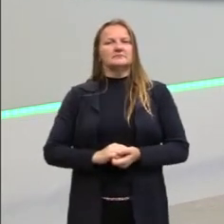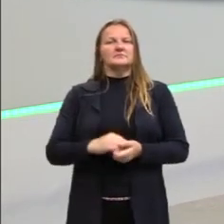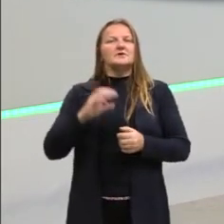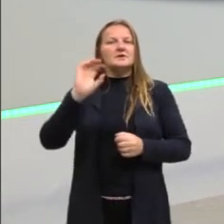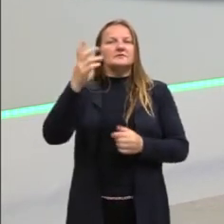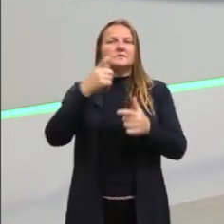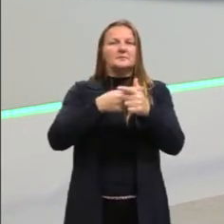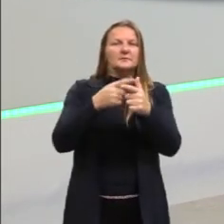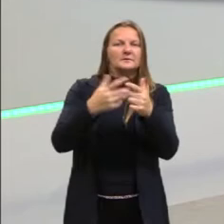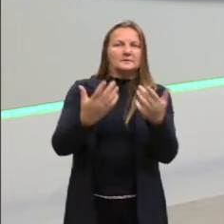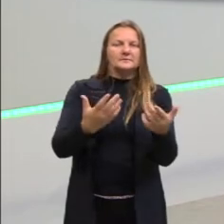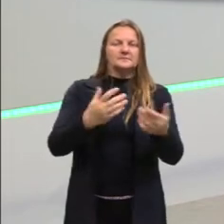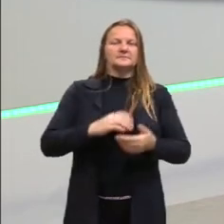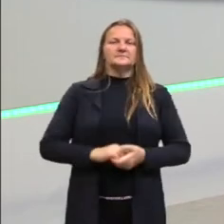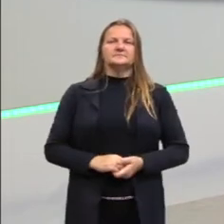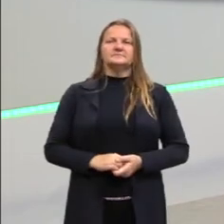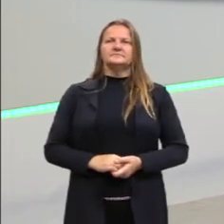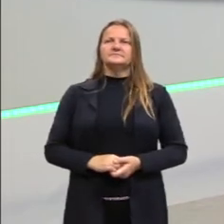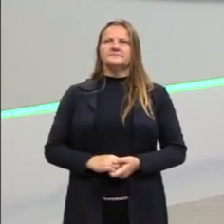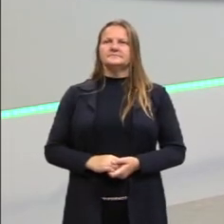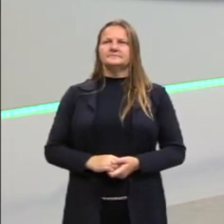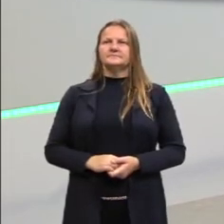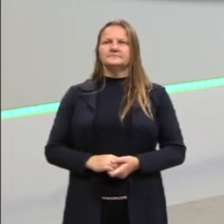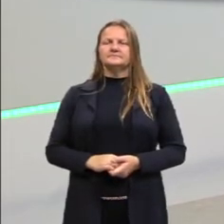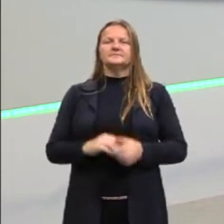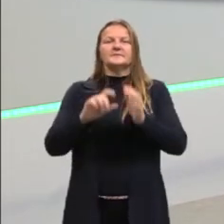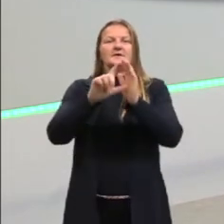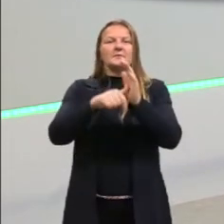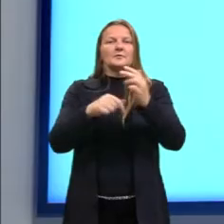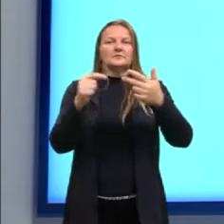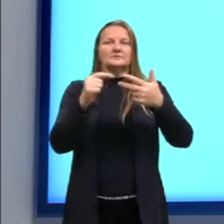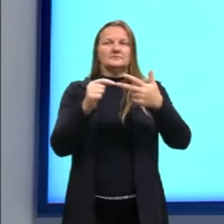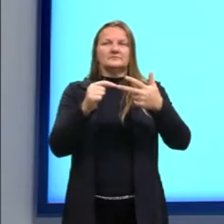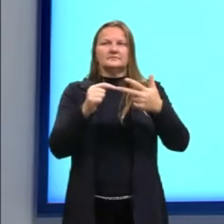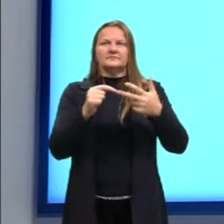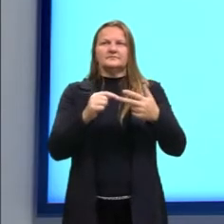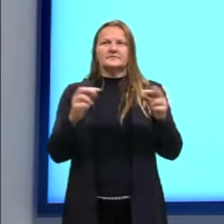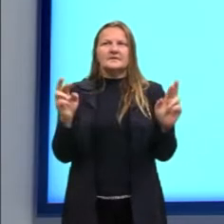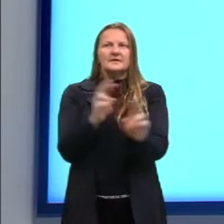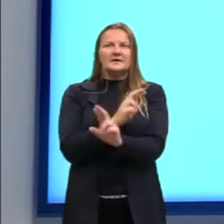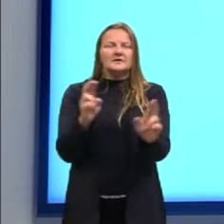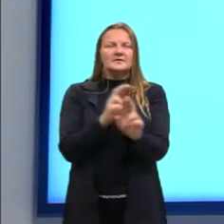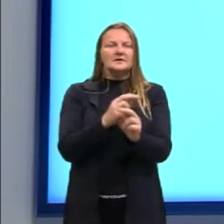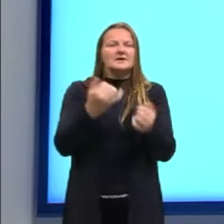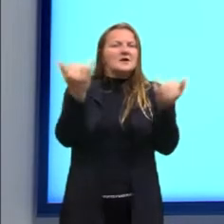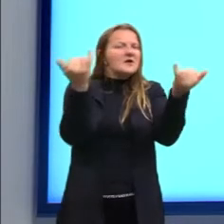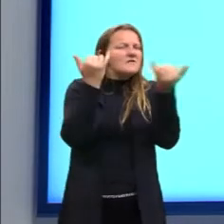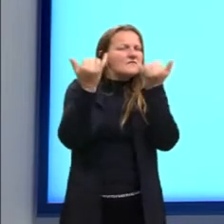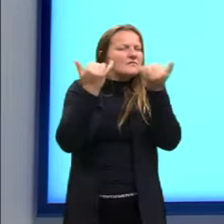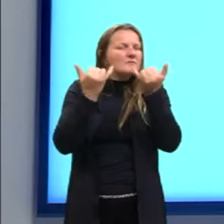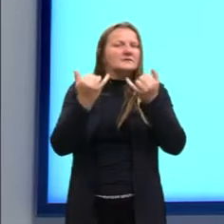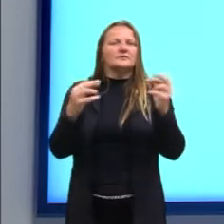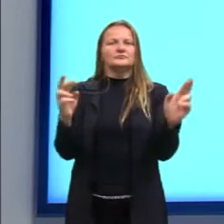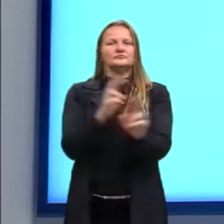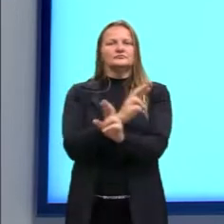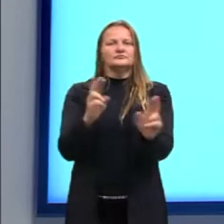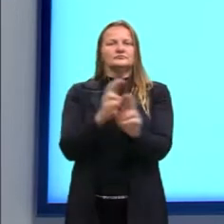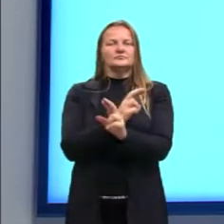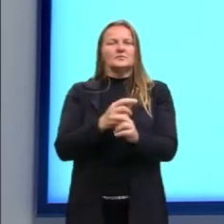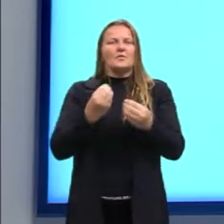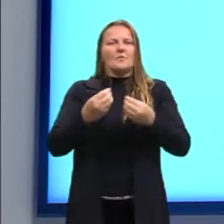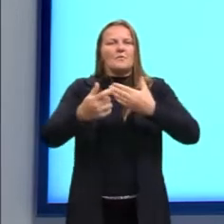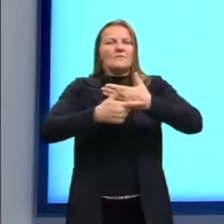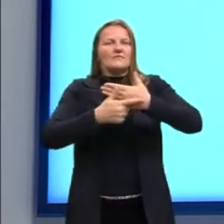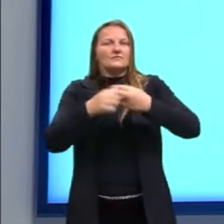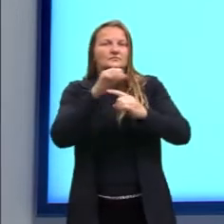resolver problemas. Depois, a gente tem ali relacionar informações considerando a função